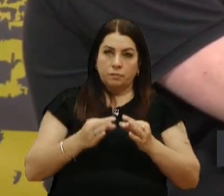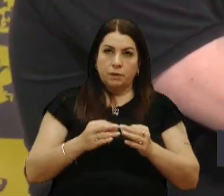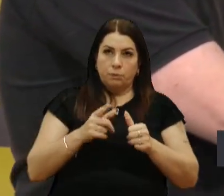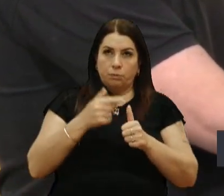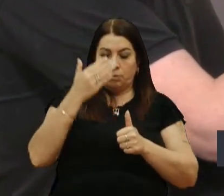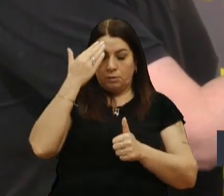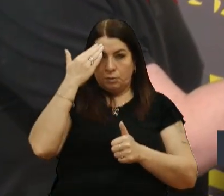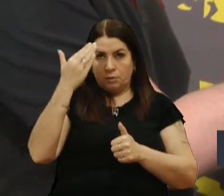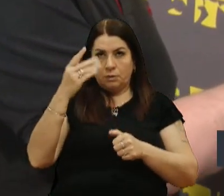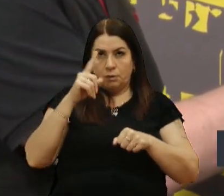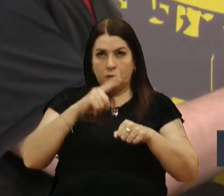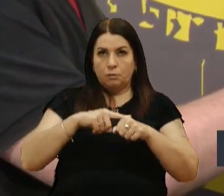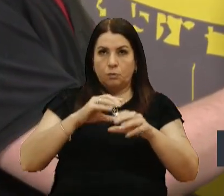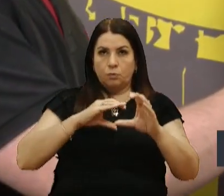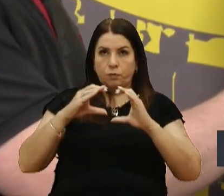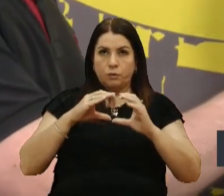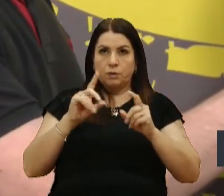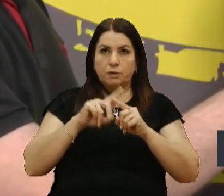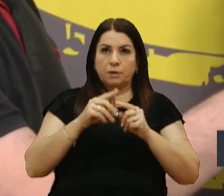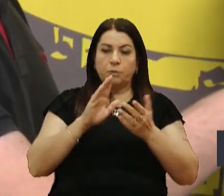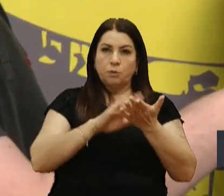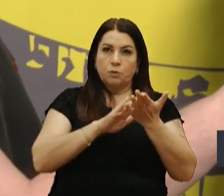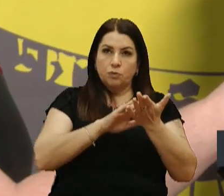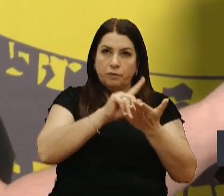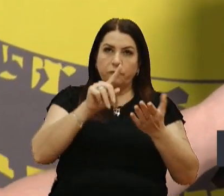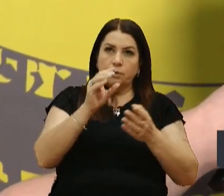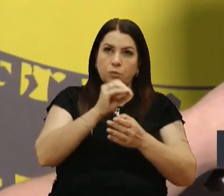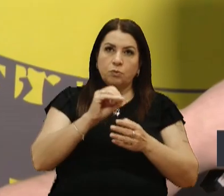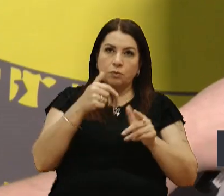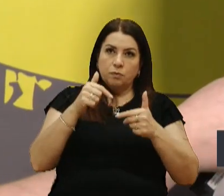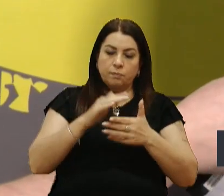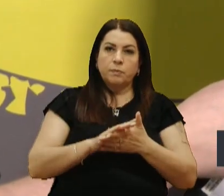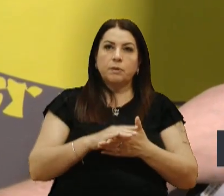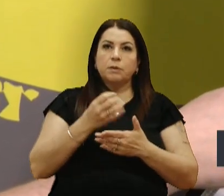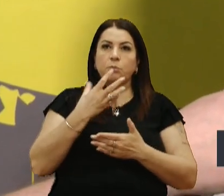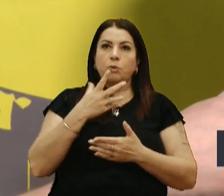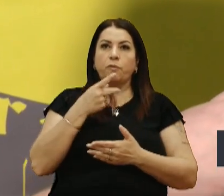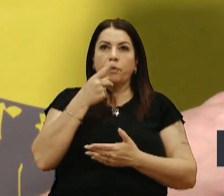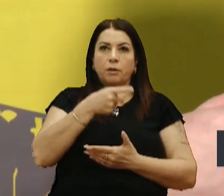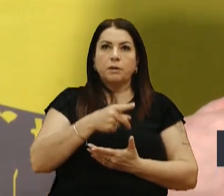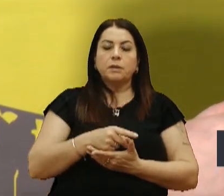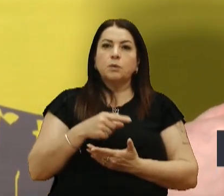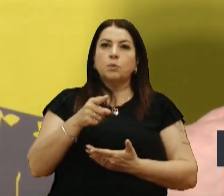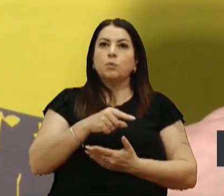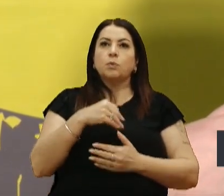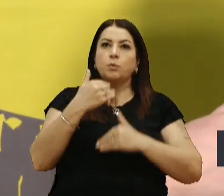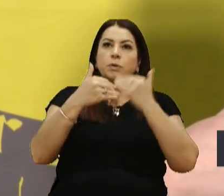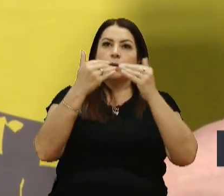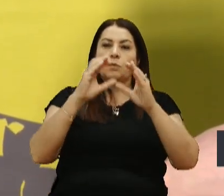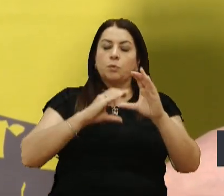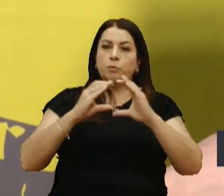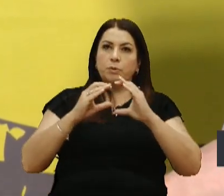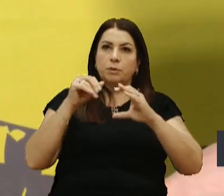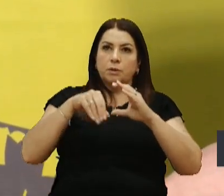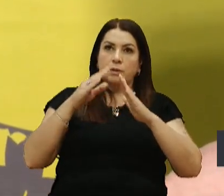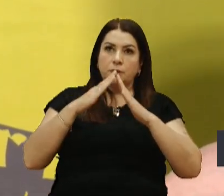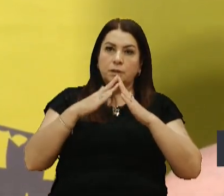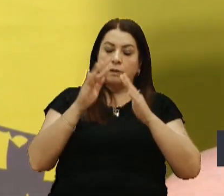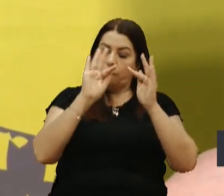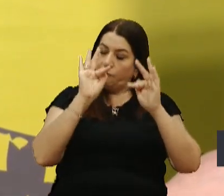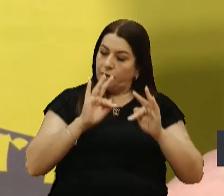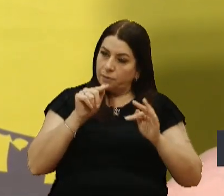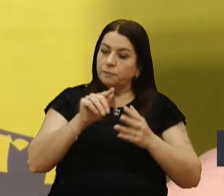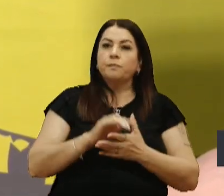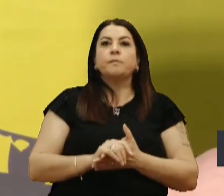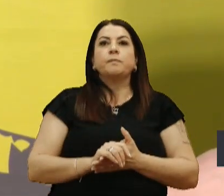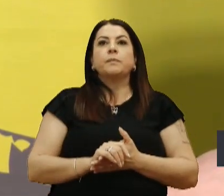Primeiro, agradecer o espaço da comunicação aqui. Eu sempre elogio vocês, fazem um excelente trabalho. Sempre é bom frisar, né, o quanto cresceu a nossa comunicação aqui na casa. Fico feliz com